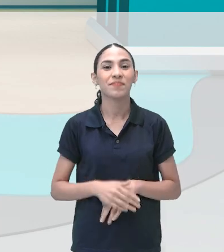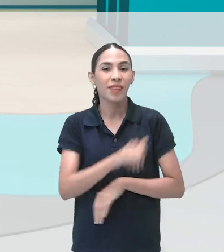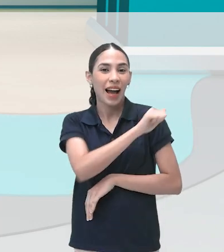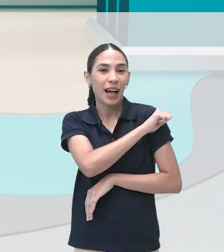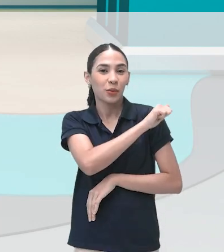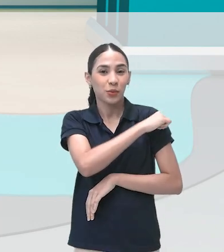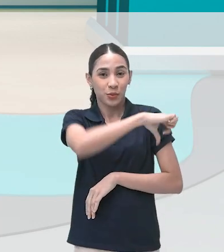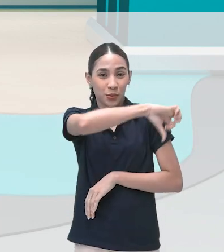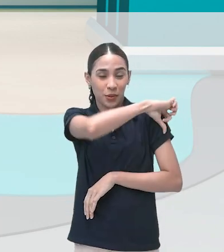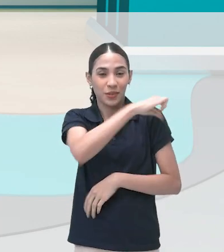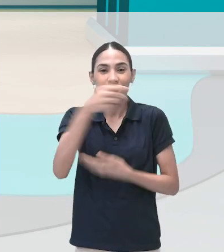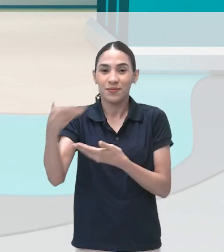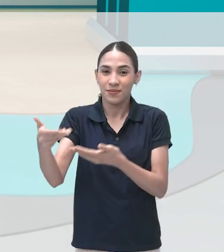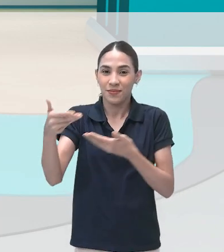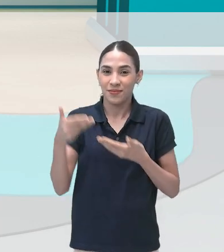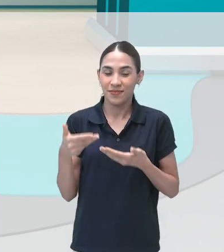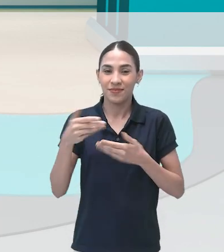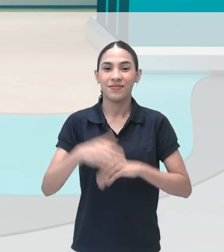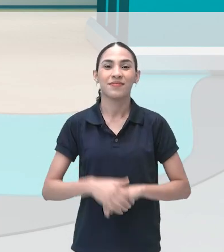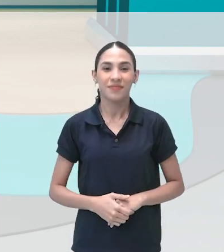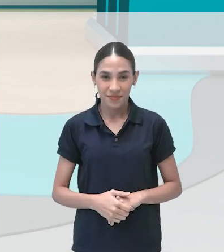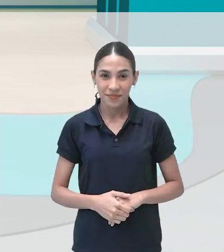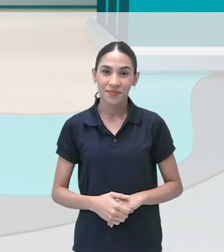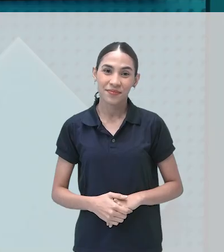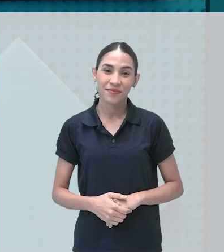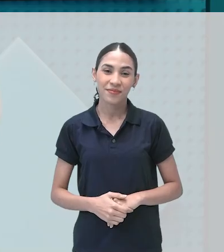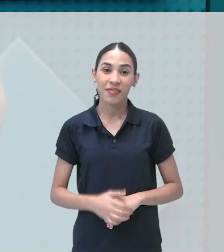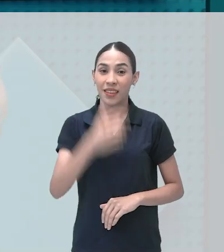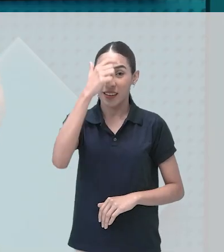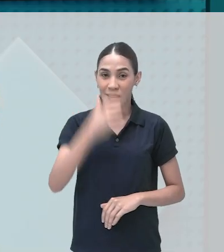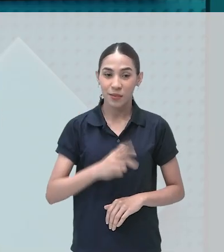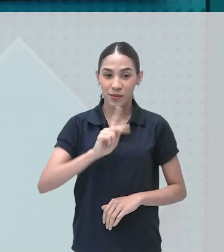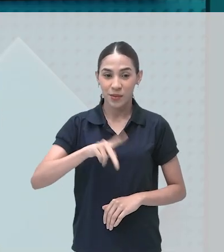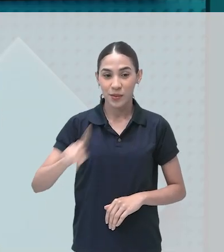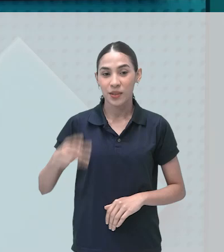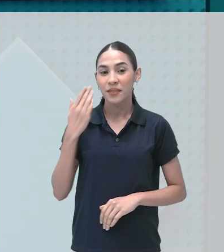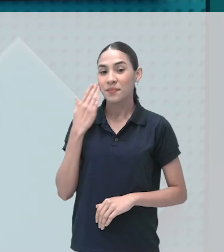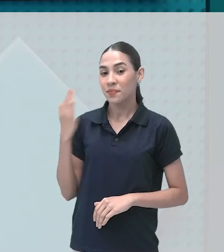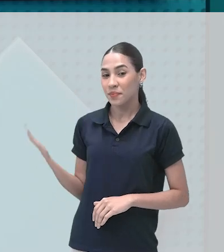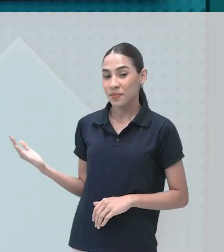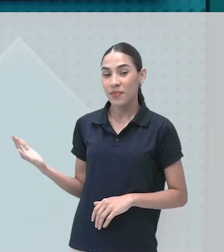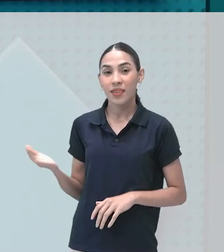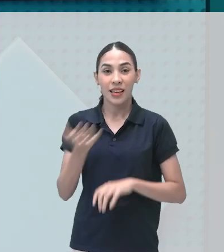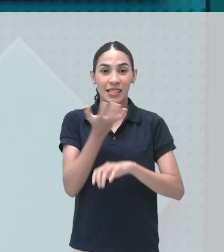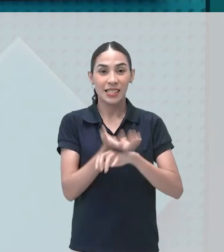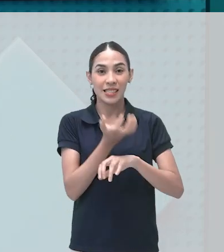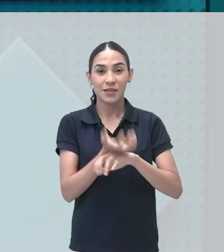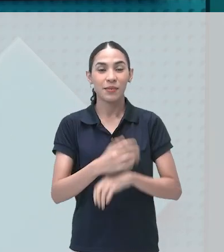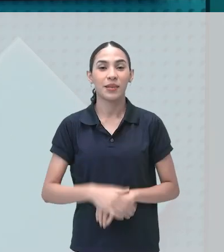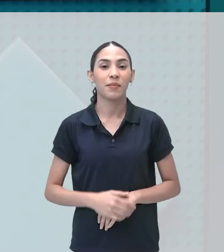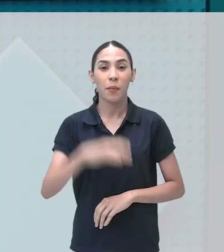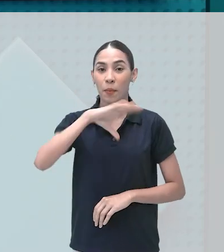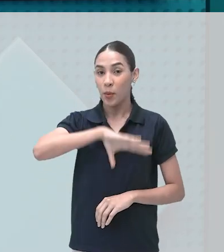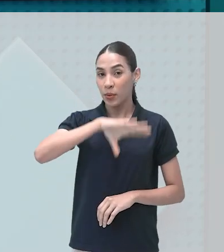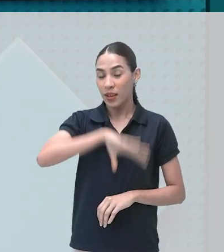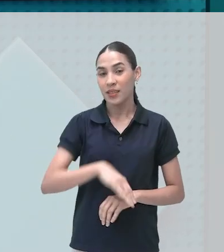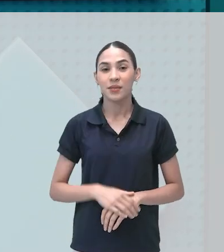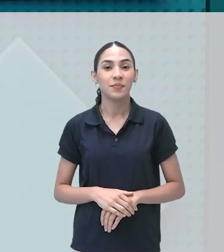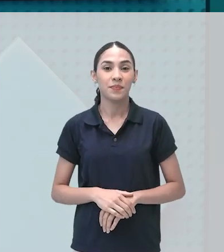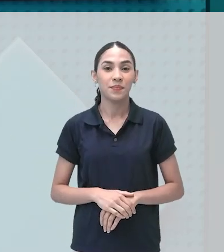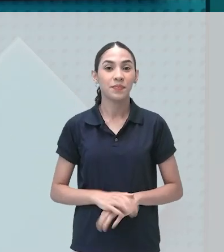estudantes do 9º ano, sejam todos bem-vindos. Eu sou a professora Joyce Martins, do componente curricular de língua